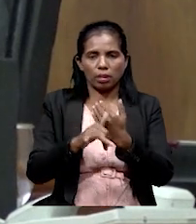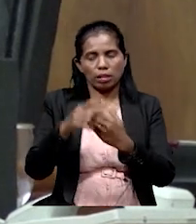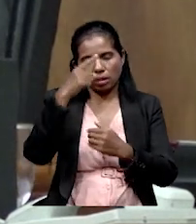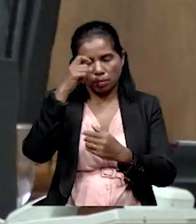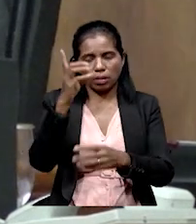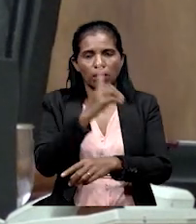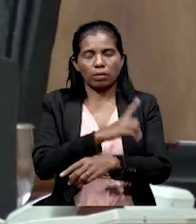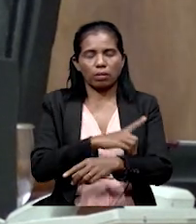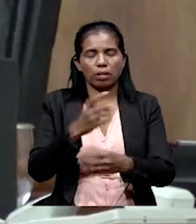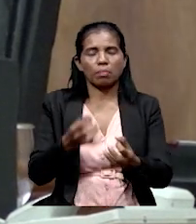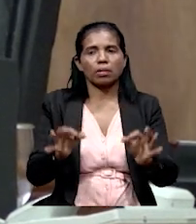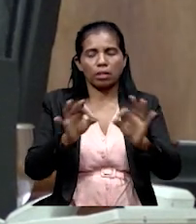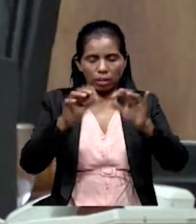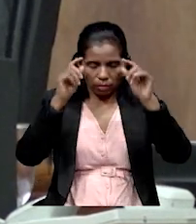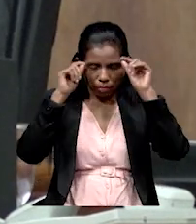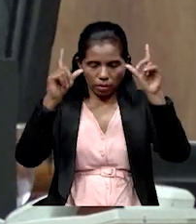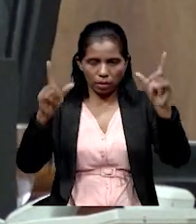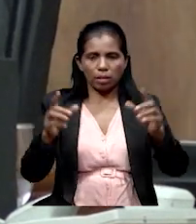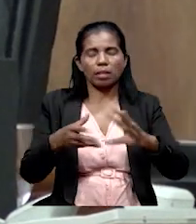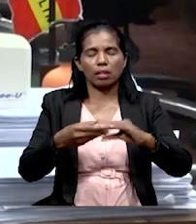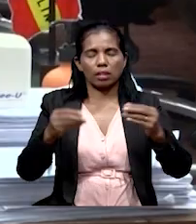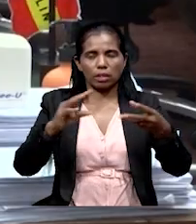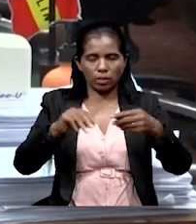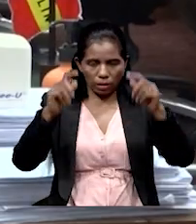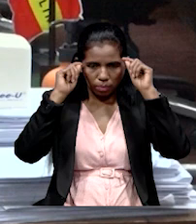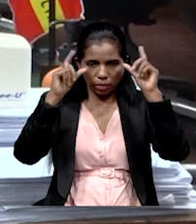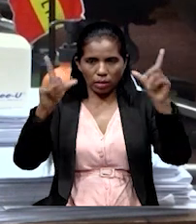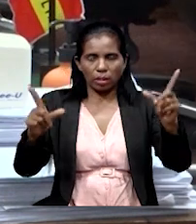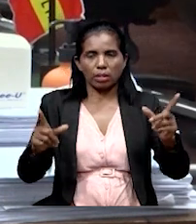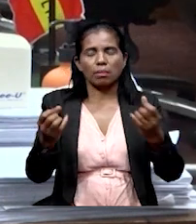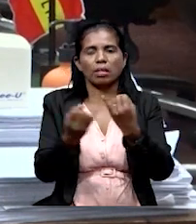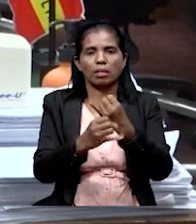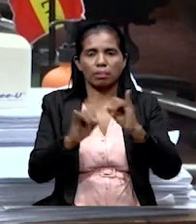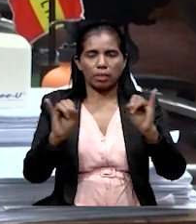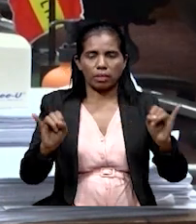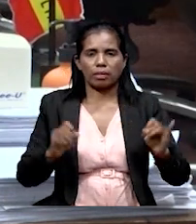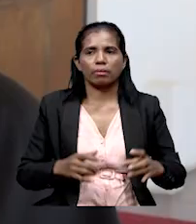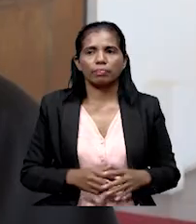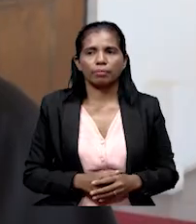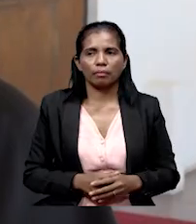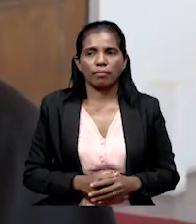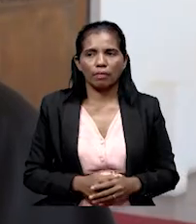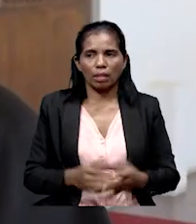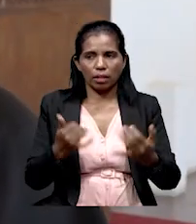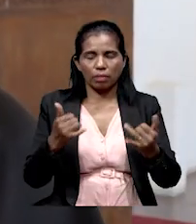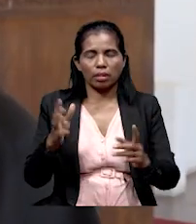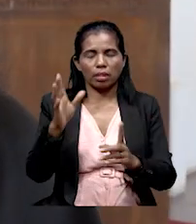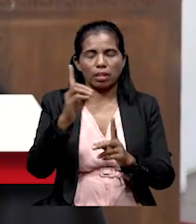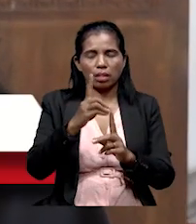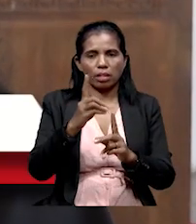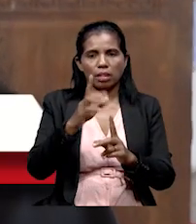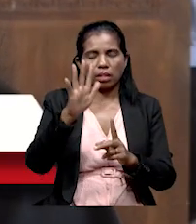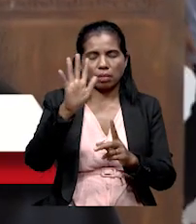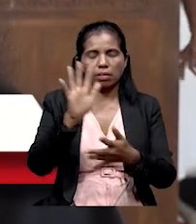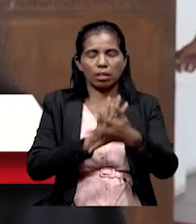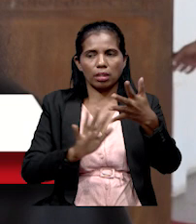Nemos, importante ba Timor-Leste e história Timor-Leste nian luta ba independência. Agora da não, né, e 5 de maio, né, halo